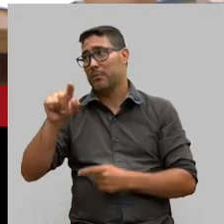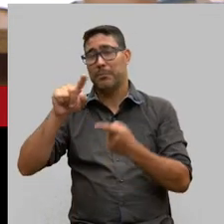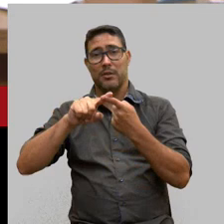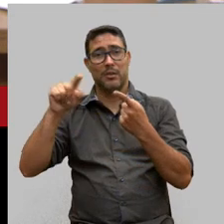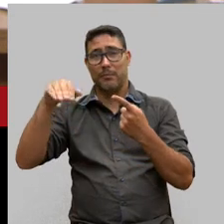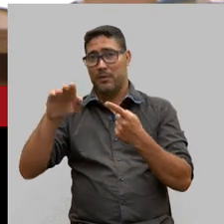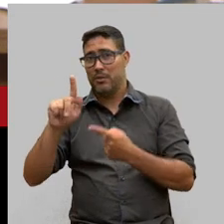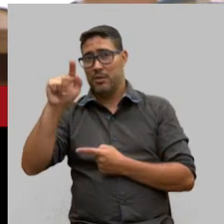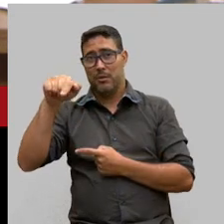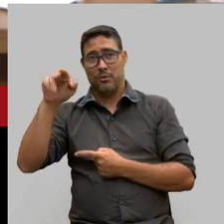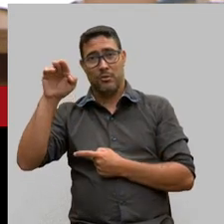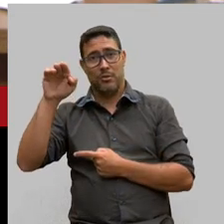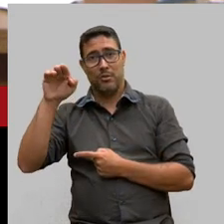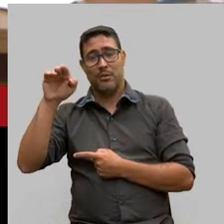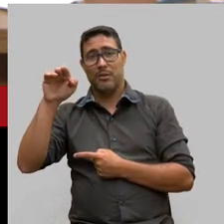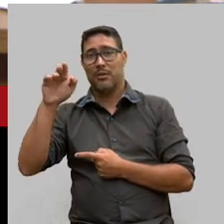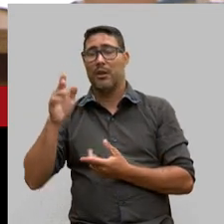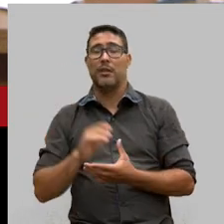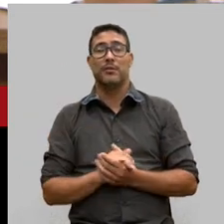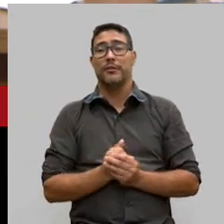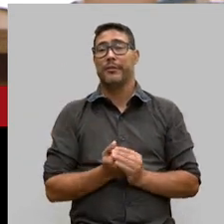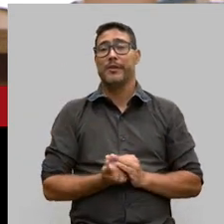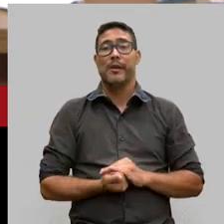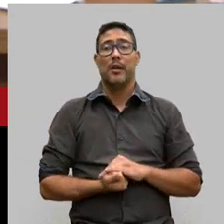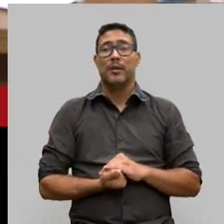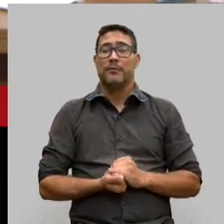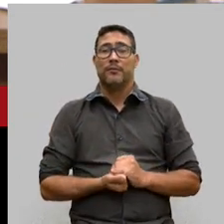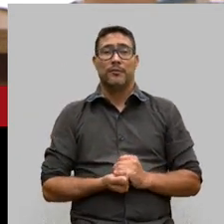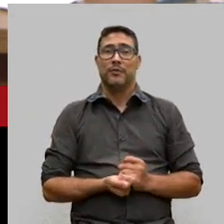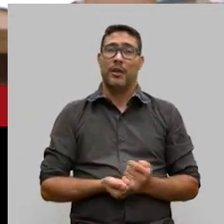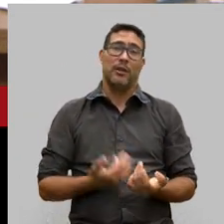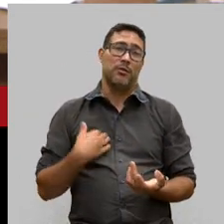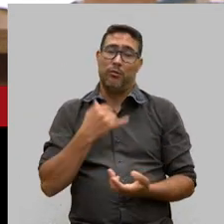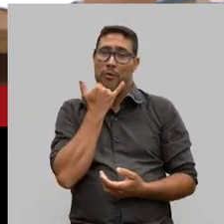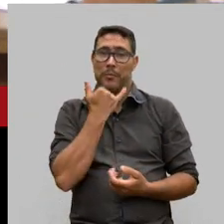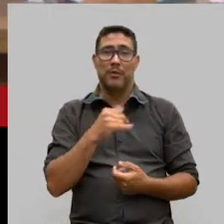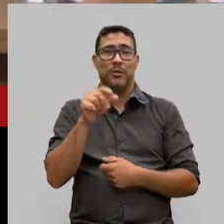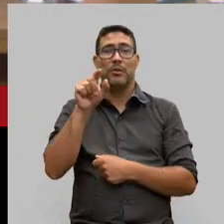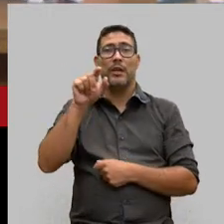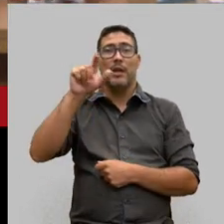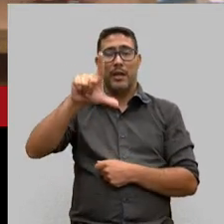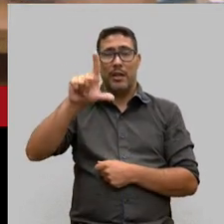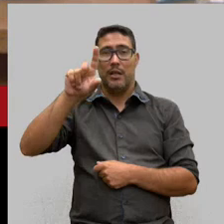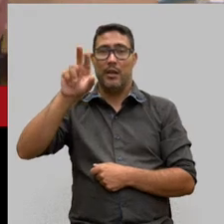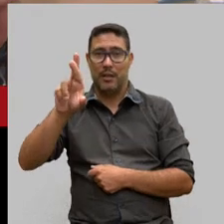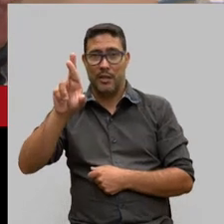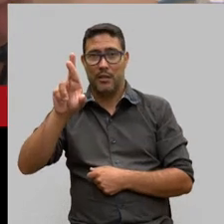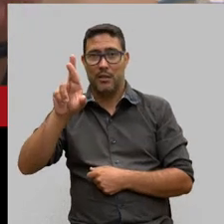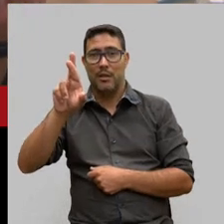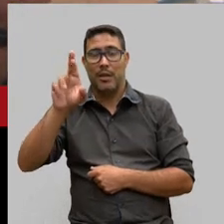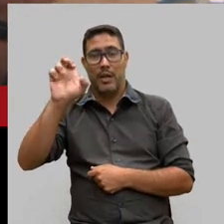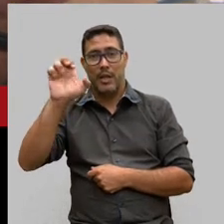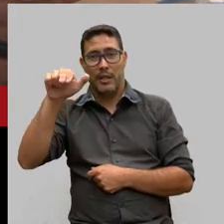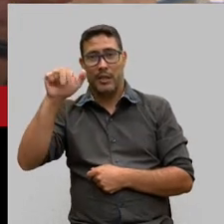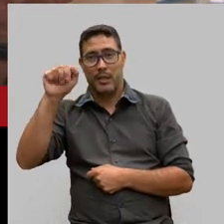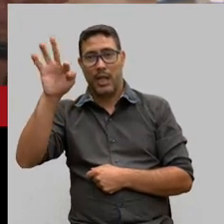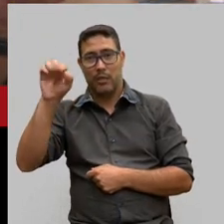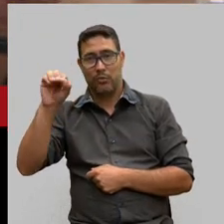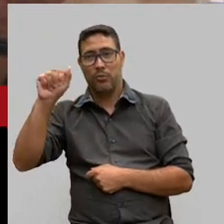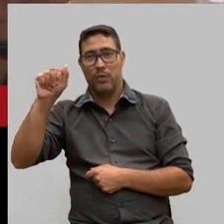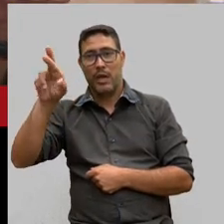mg.def.br é o teu Instagram que é L Renato Areias E lá eu já coloco o